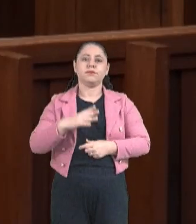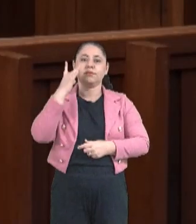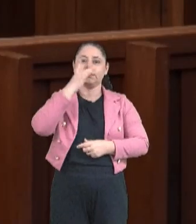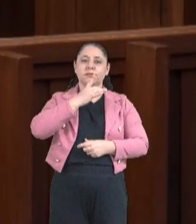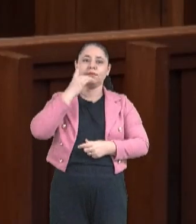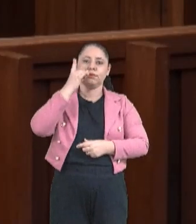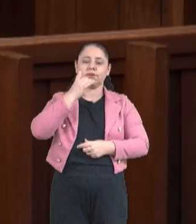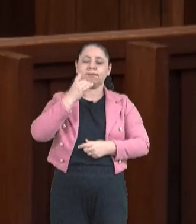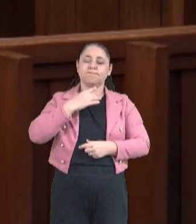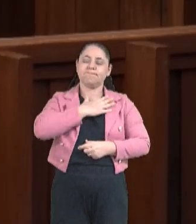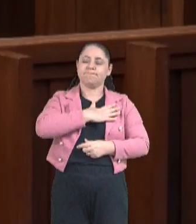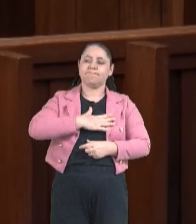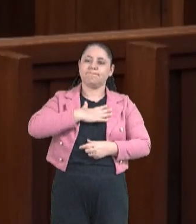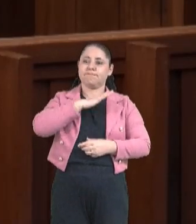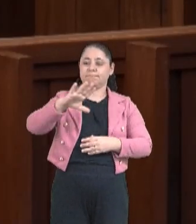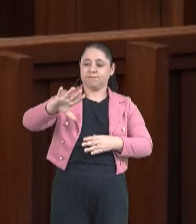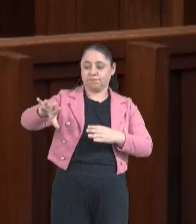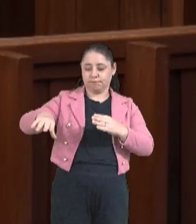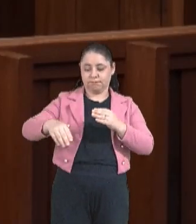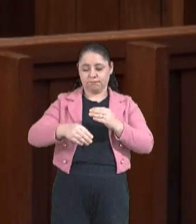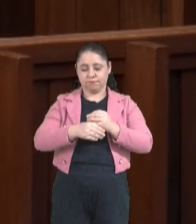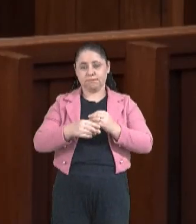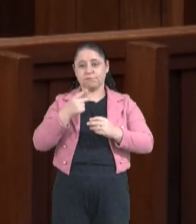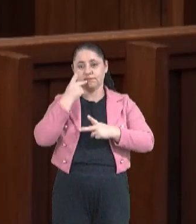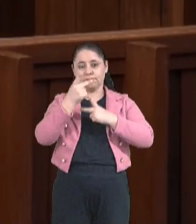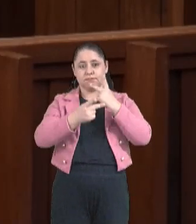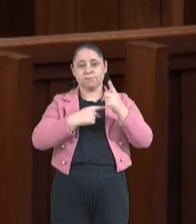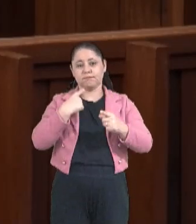Deputado, com o maior prazer, vou incorporar, porque